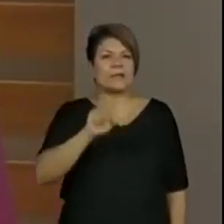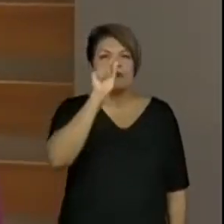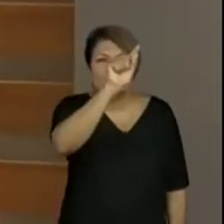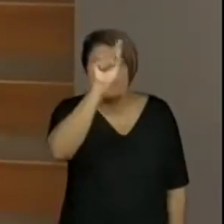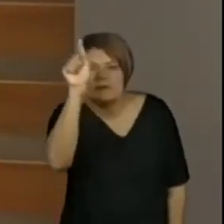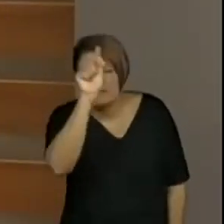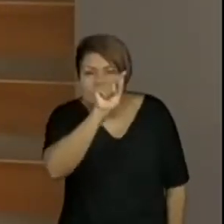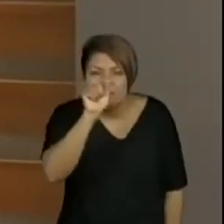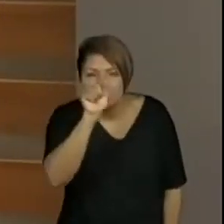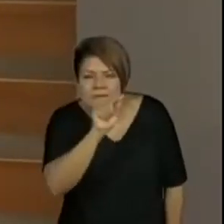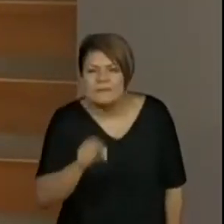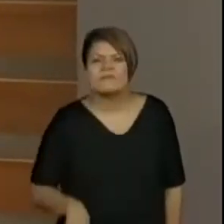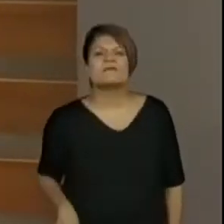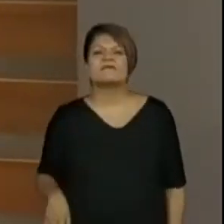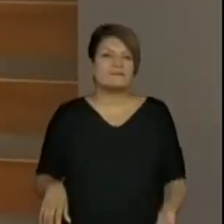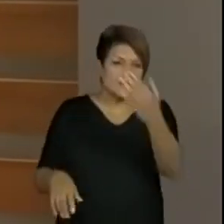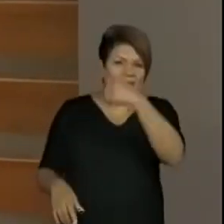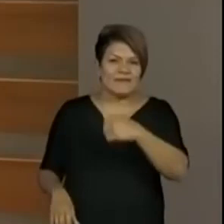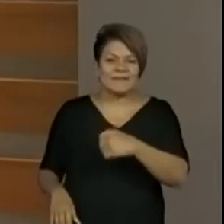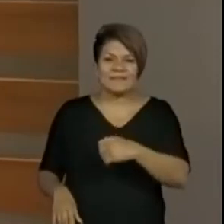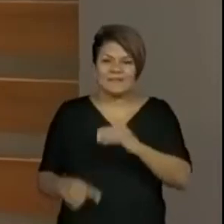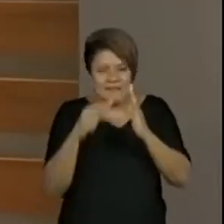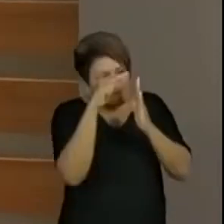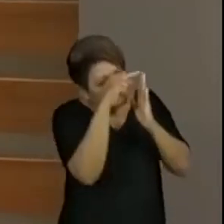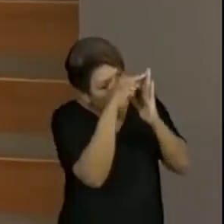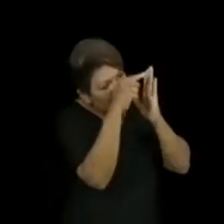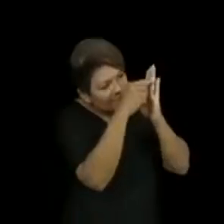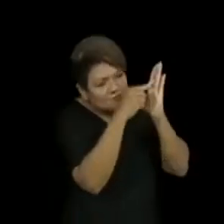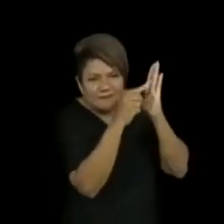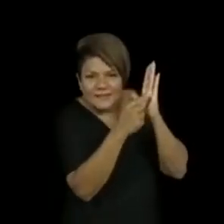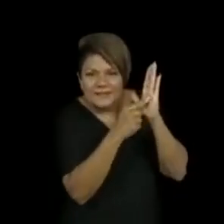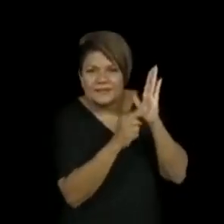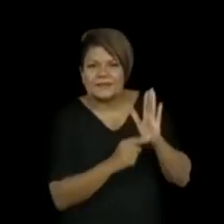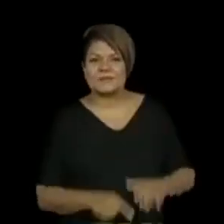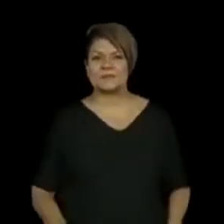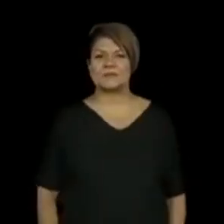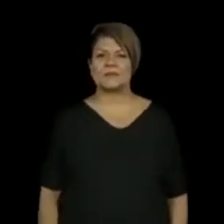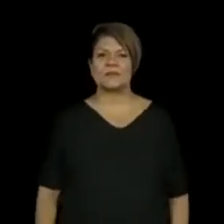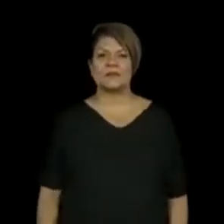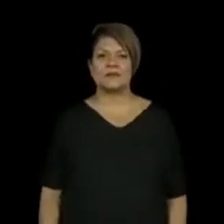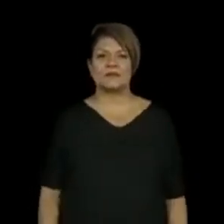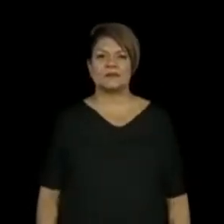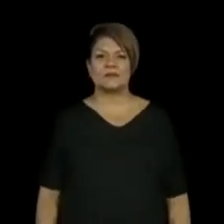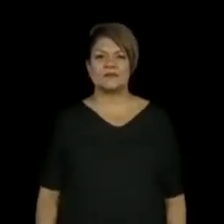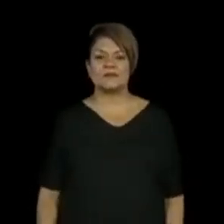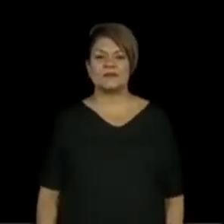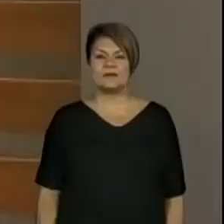Coloca lá, vamos lá. Coloca o dedinho lá em cima com...